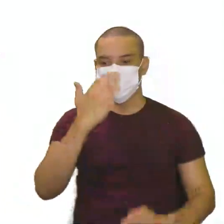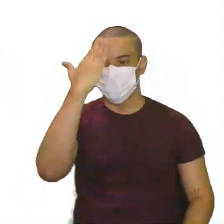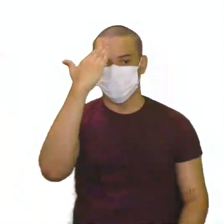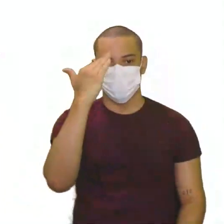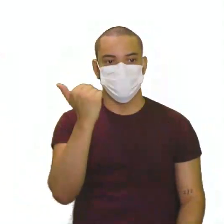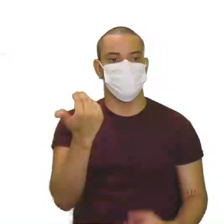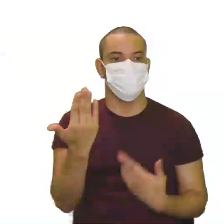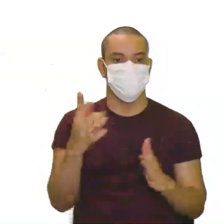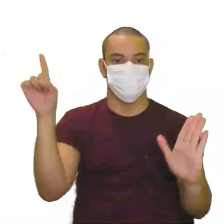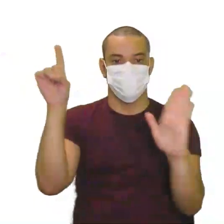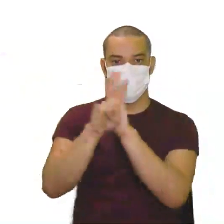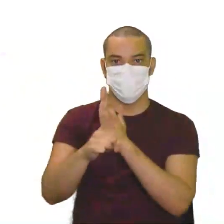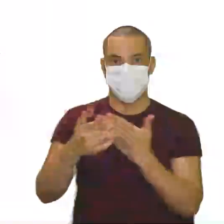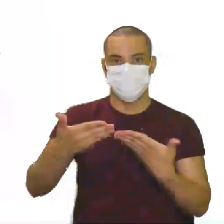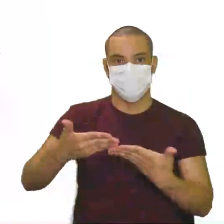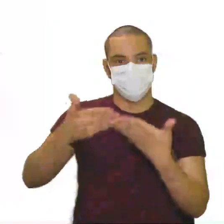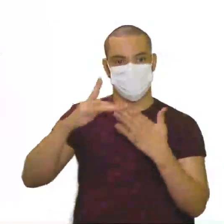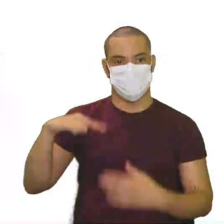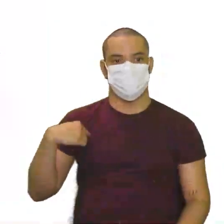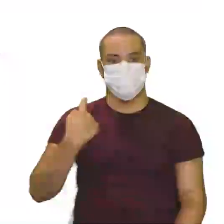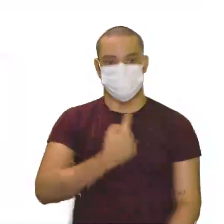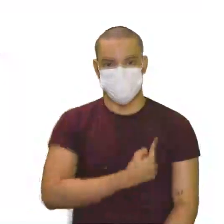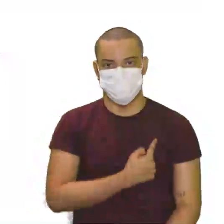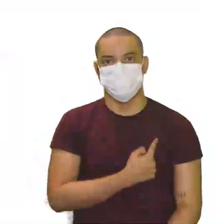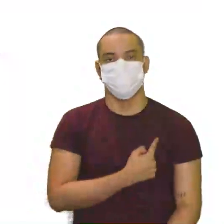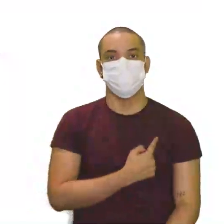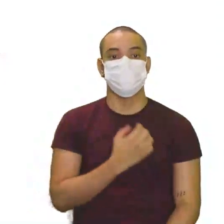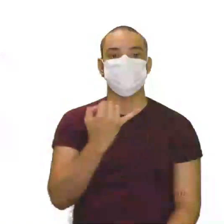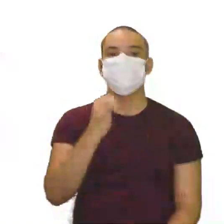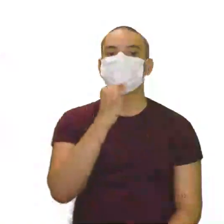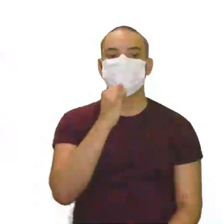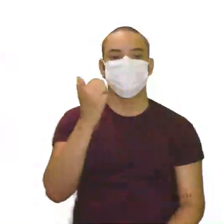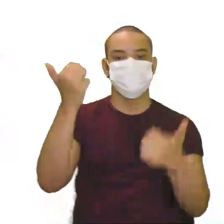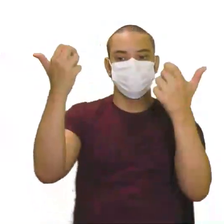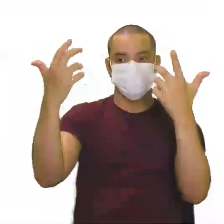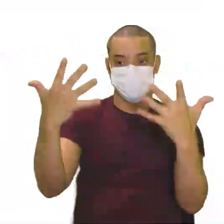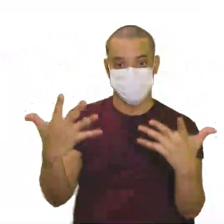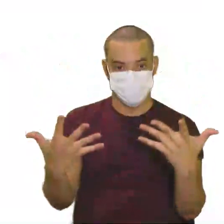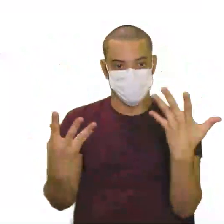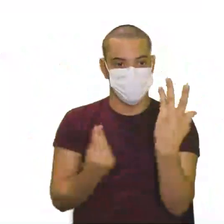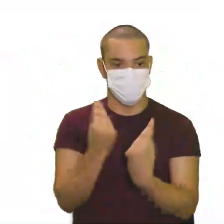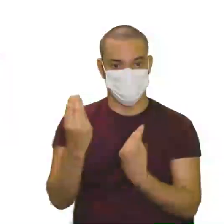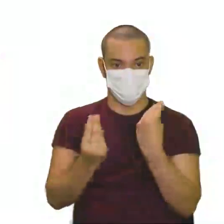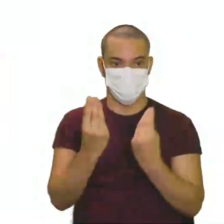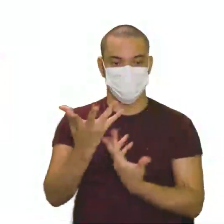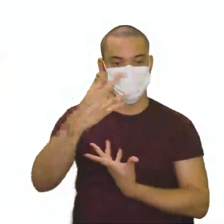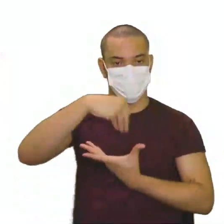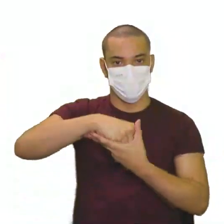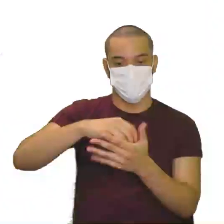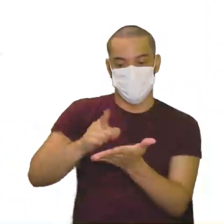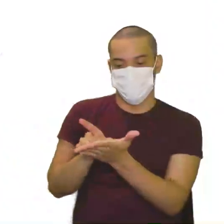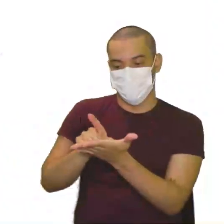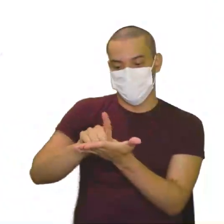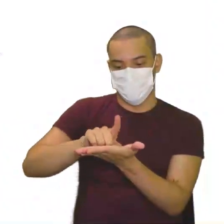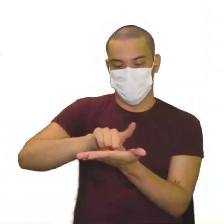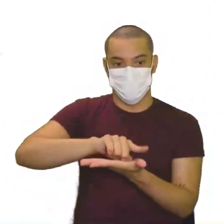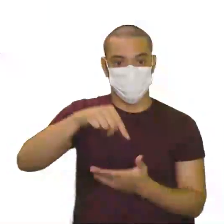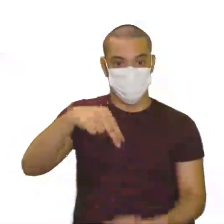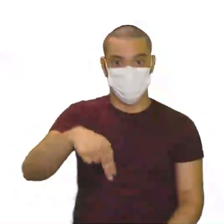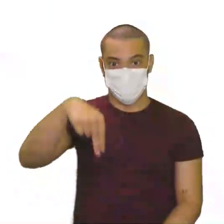ver o que que a questão está pedindo para nós como se explica o fato de um ponteiro